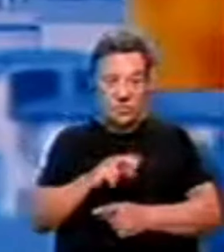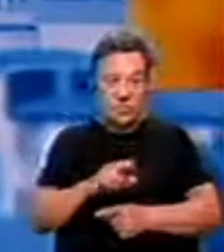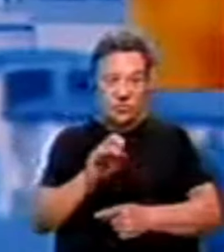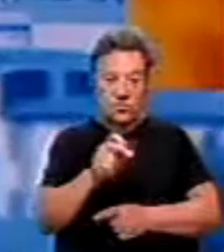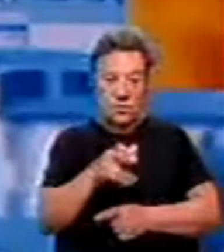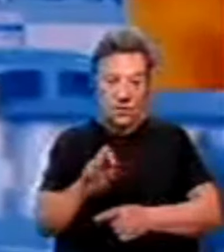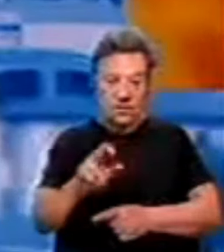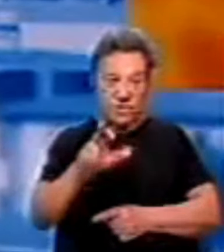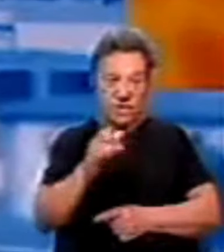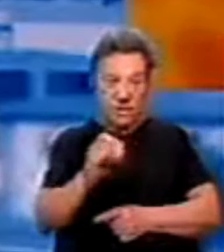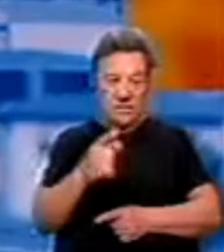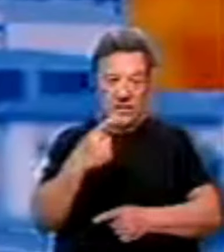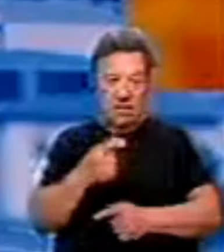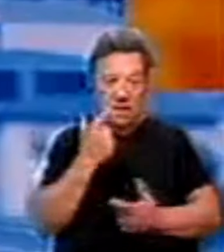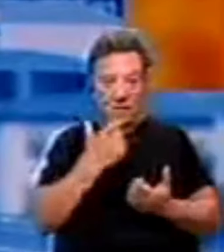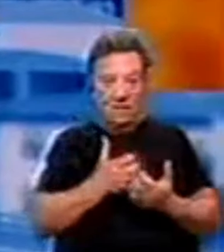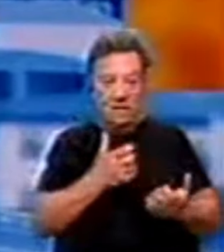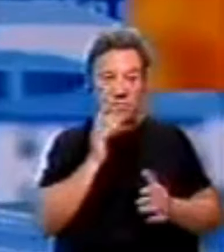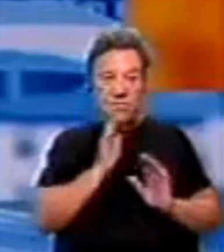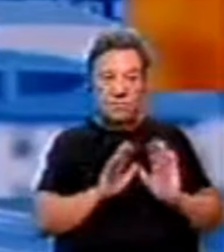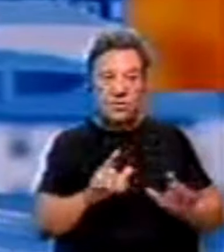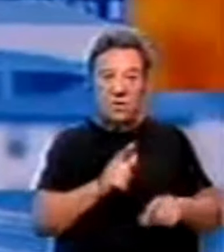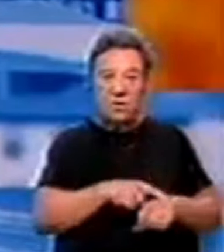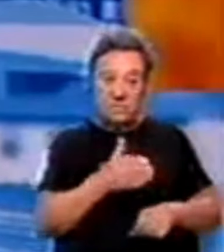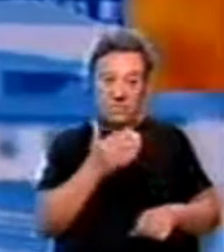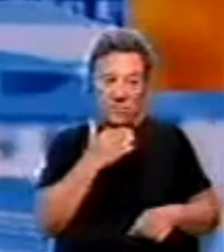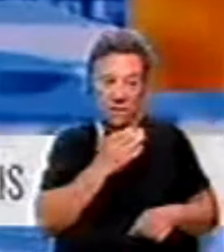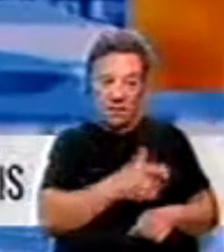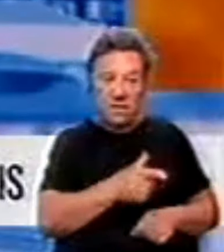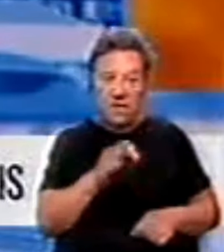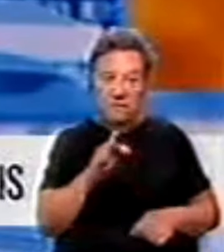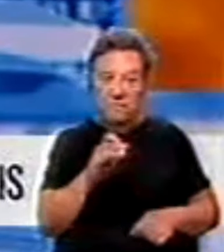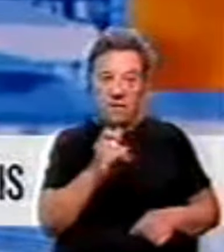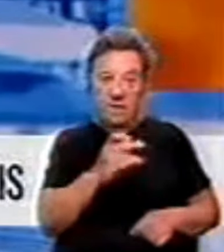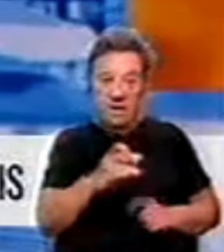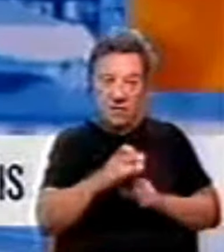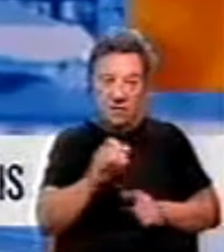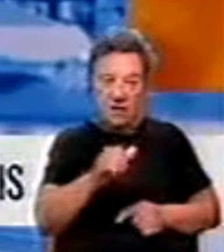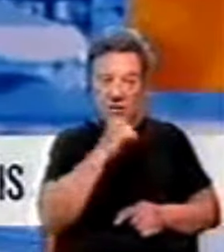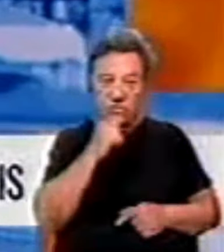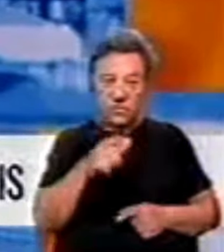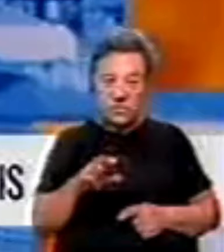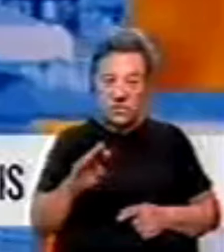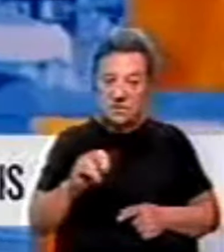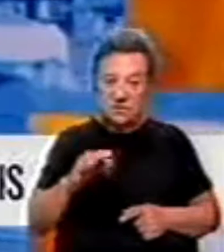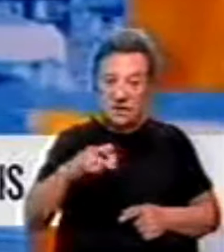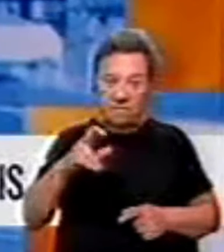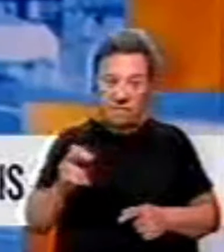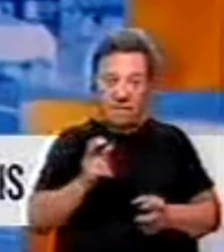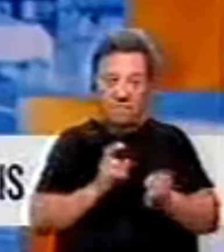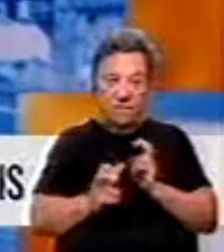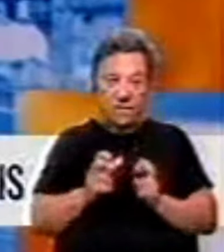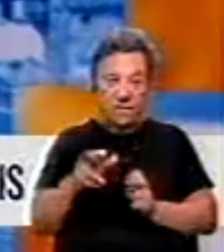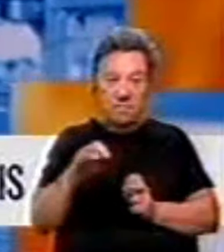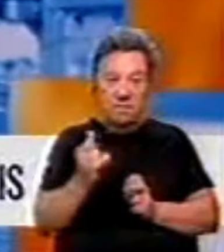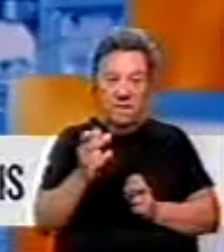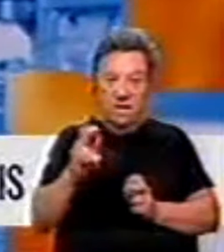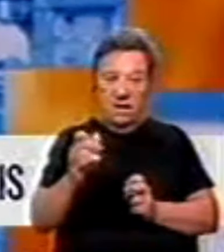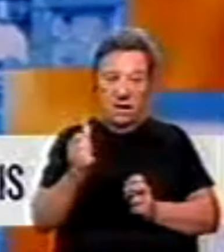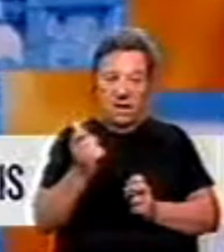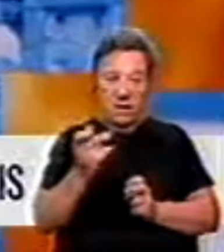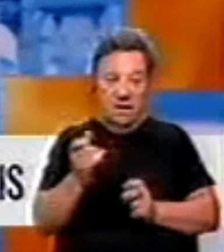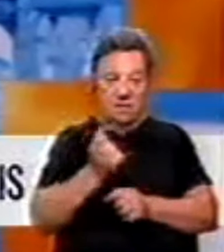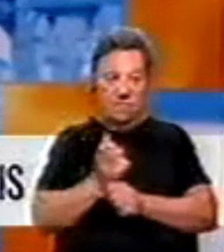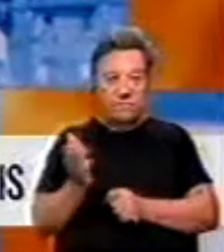Nacional Soares dos Reis tem em destaque uma exposição temporária. A faiança azul de safra da fábrica de Miragaia